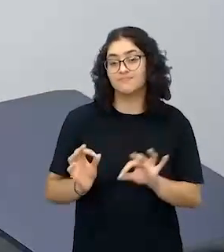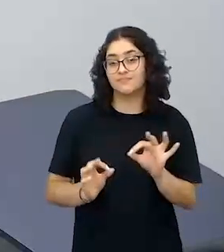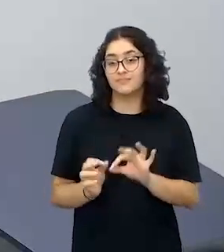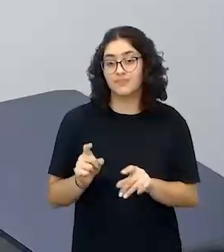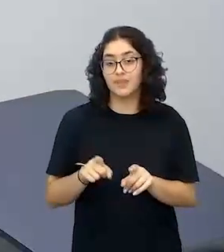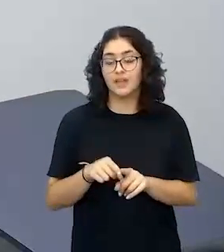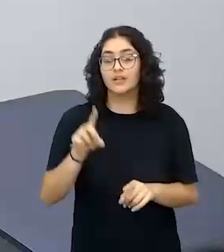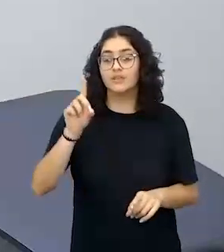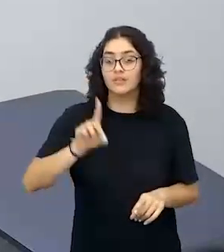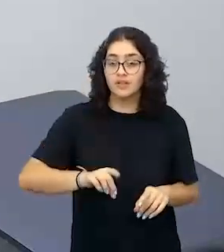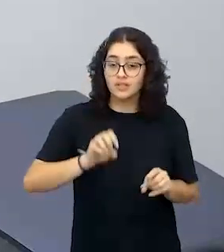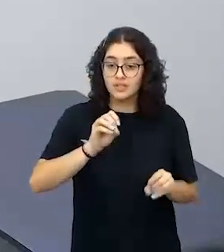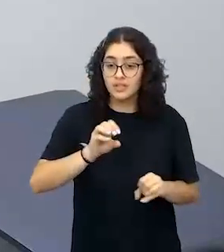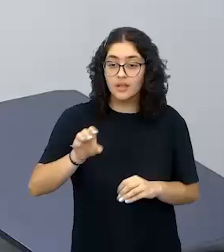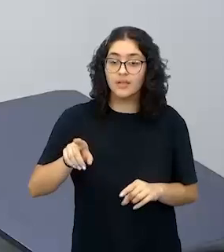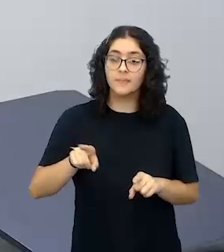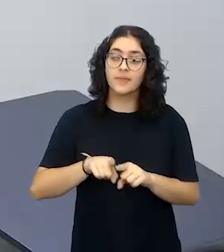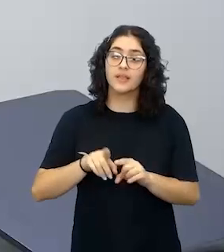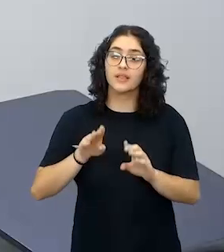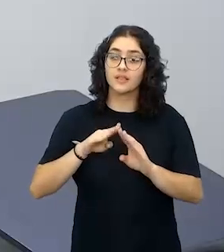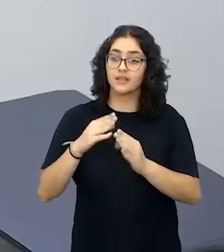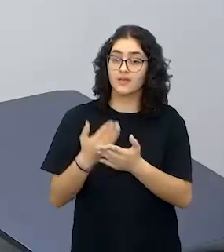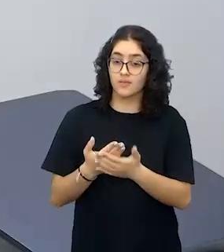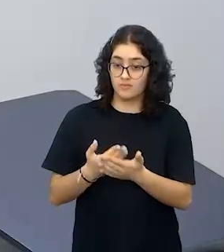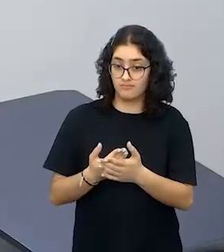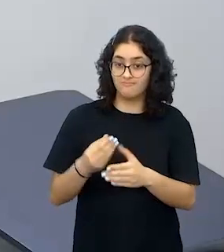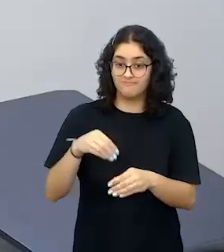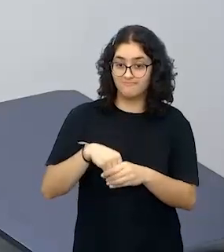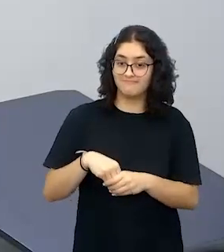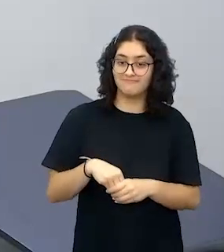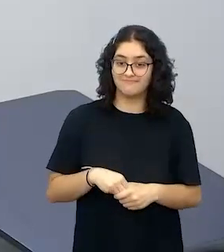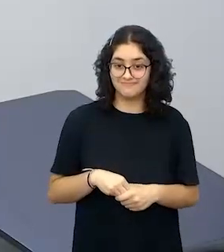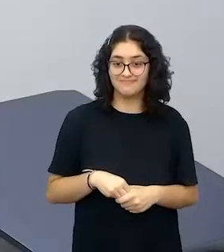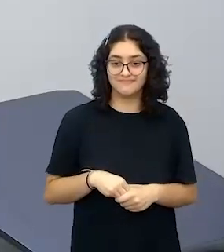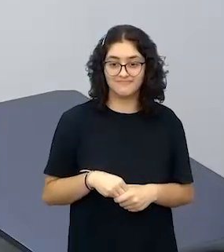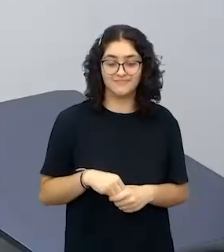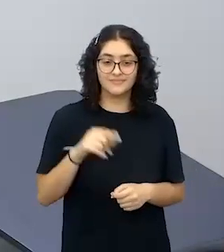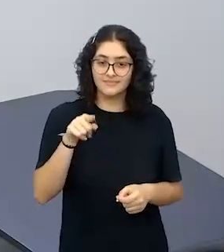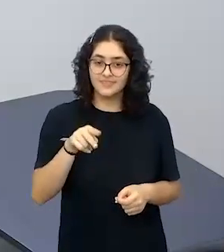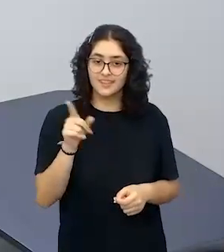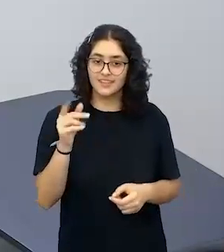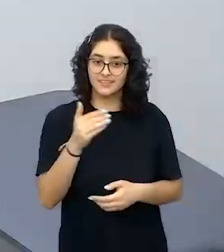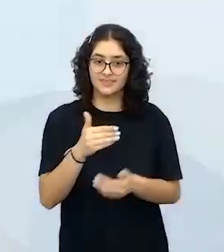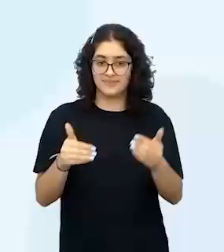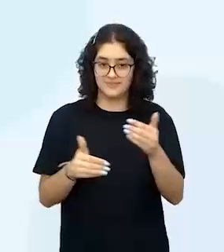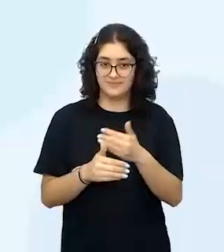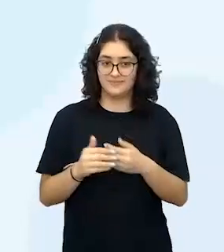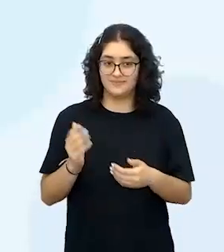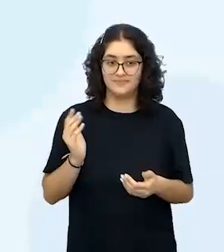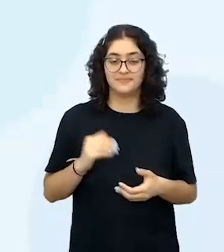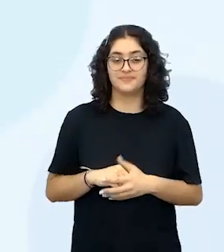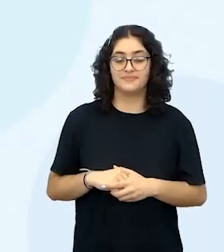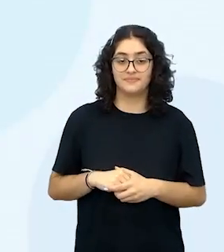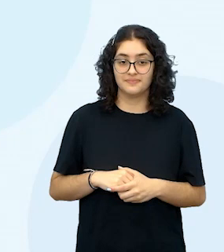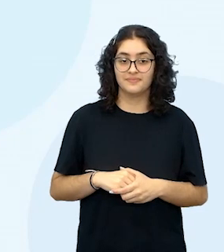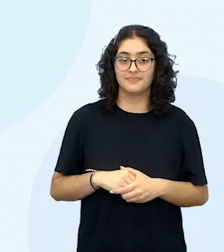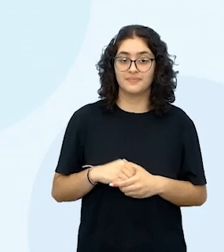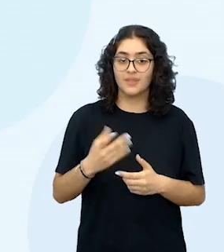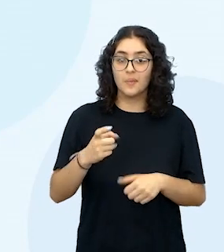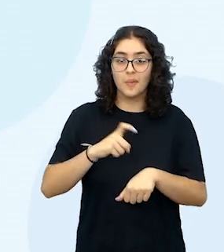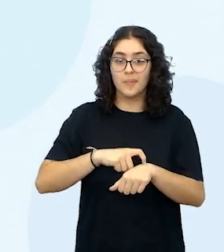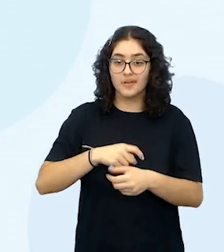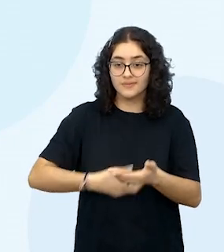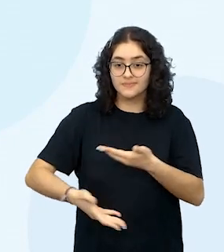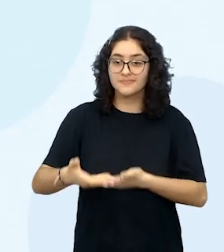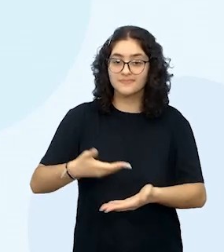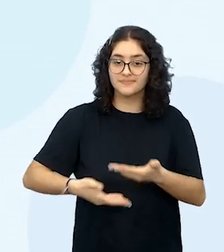na diretoria de ensino quanto nas unidades escolares. Tá Perfeito. certo? O próximo slide, então. Nós vamos já para o momento de interação.